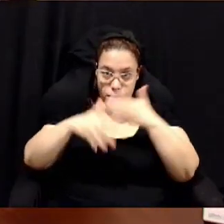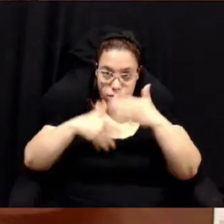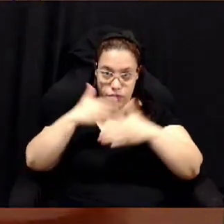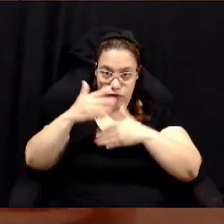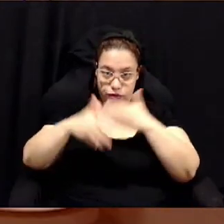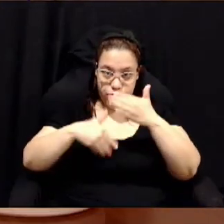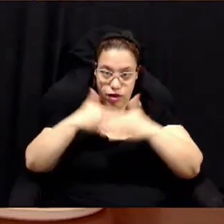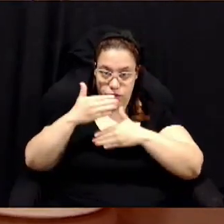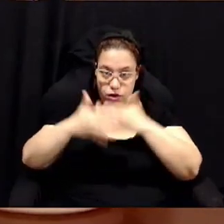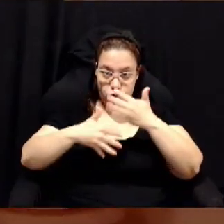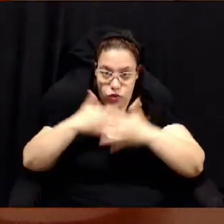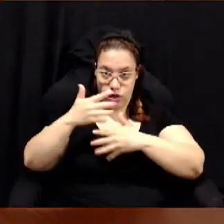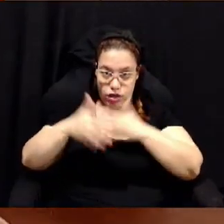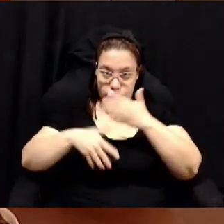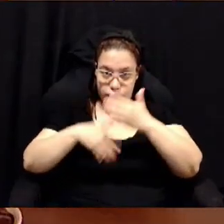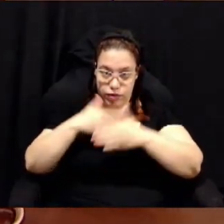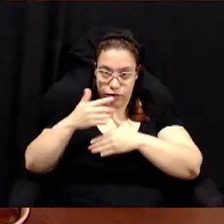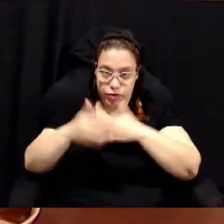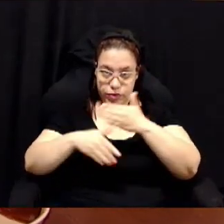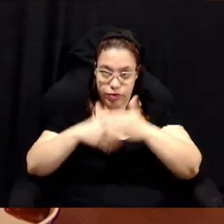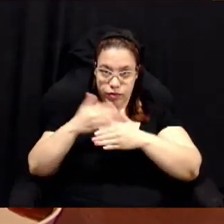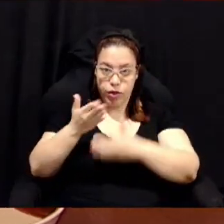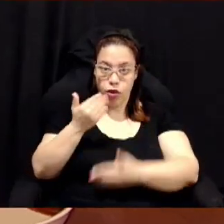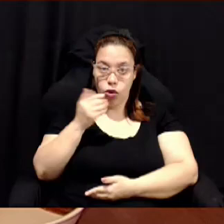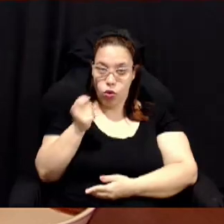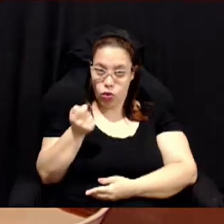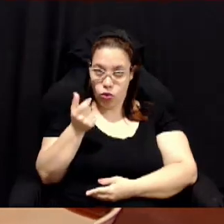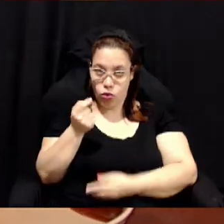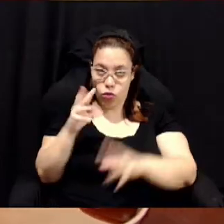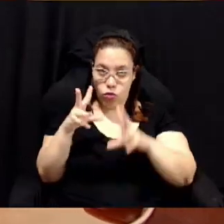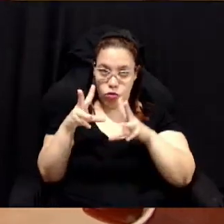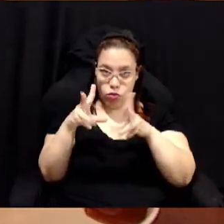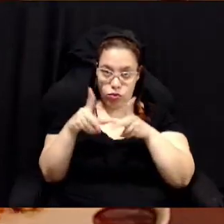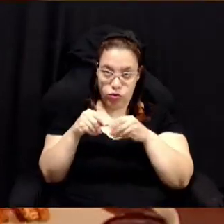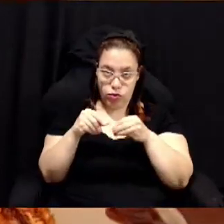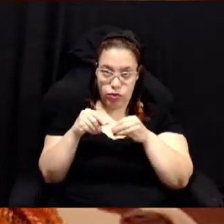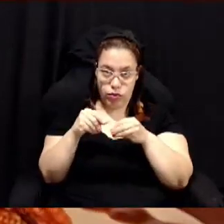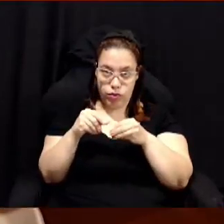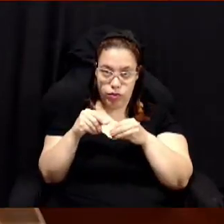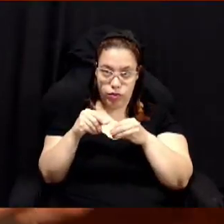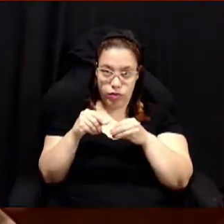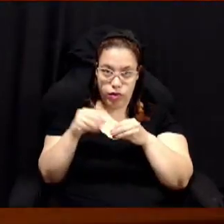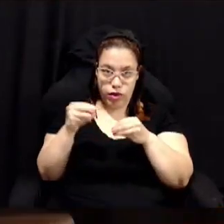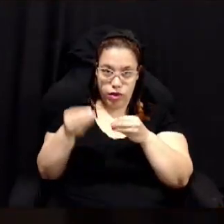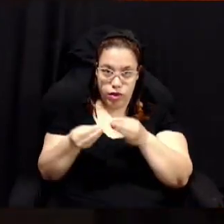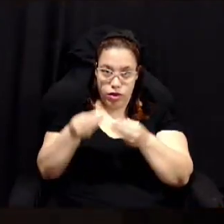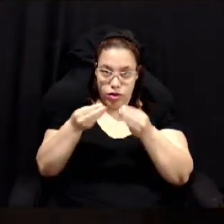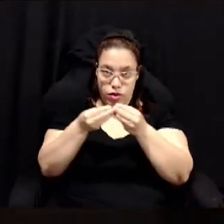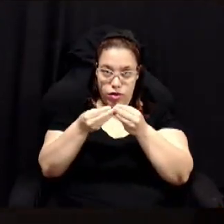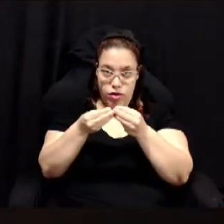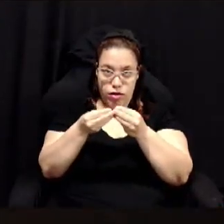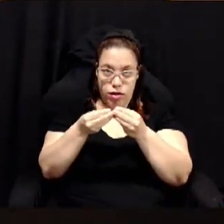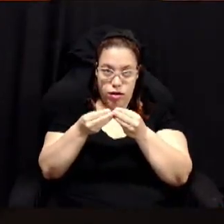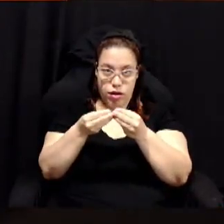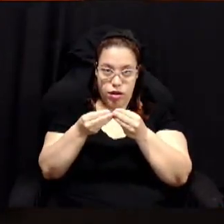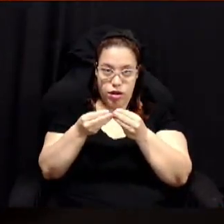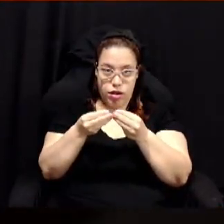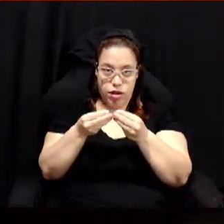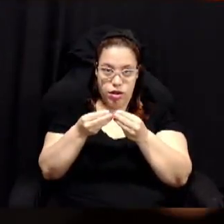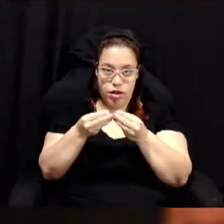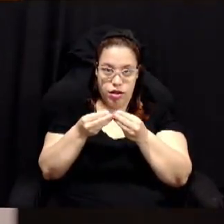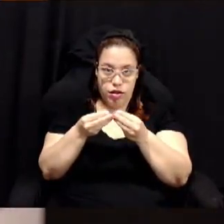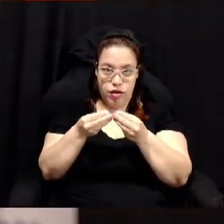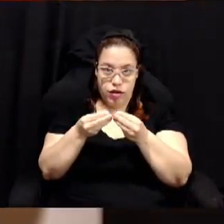alimentos e comer um pouquinho de tudo junto na mesma garfada, né? Experimente.